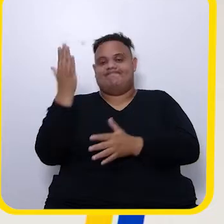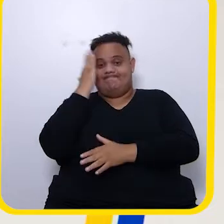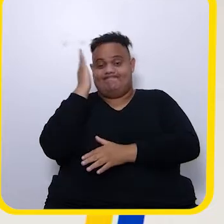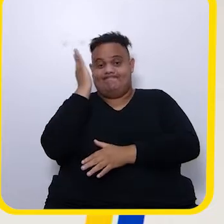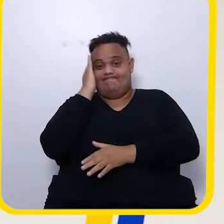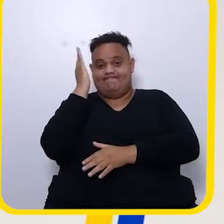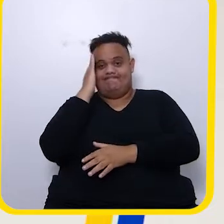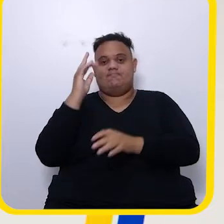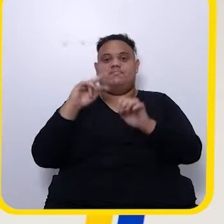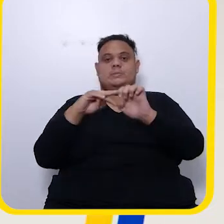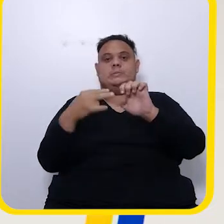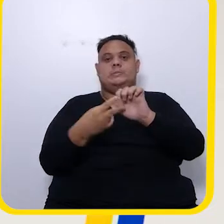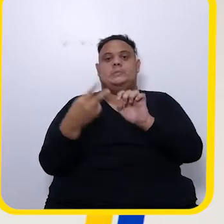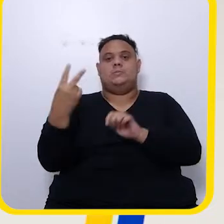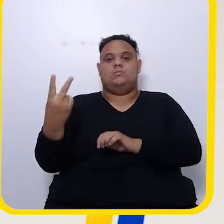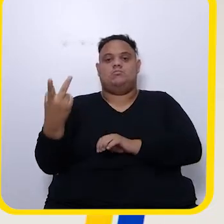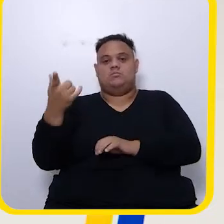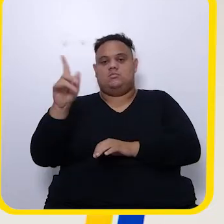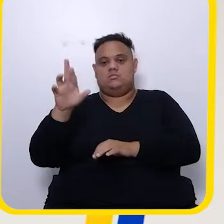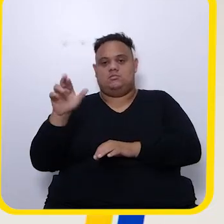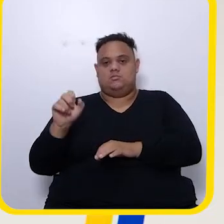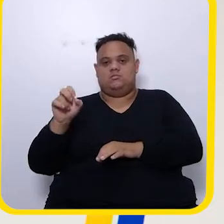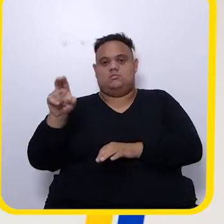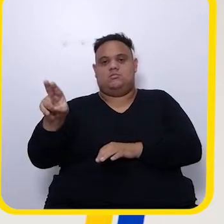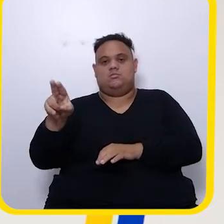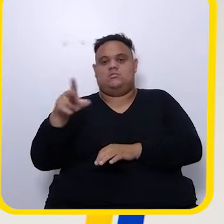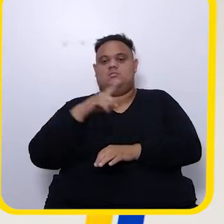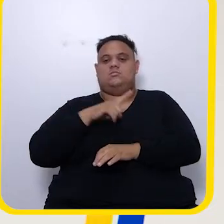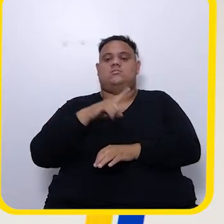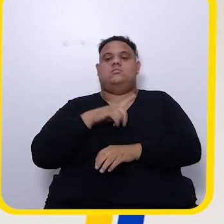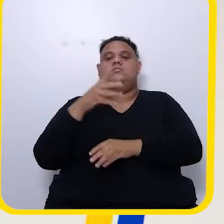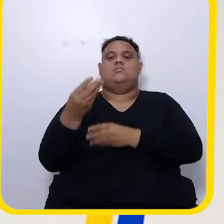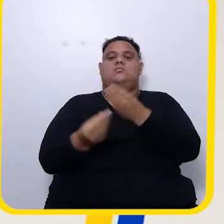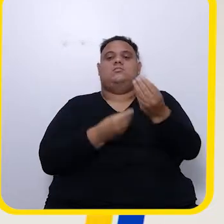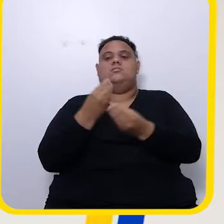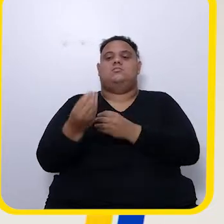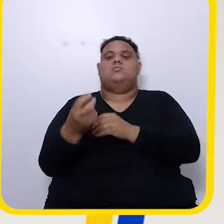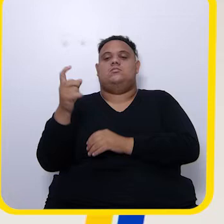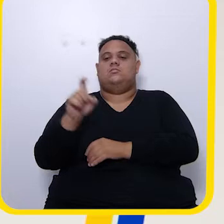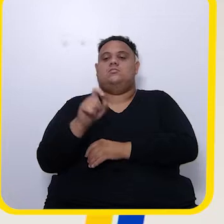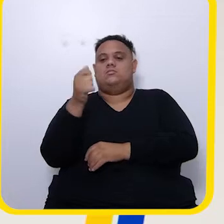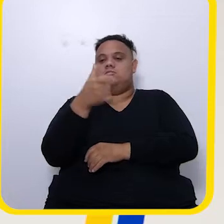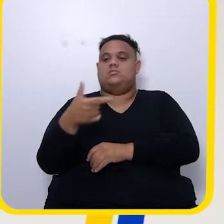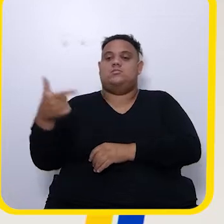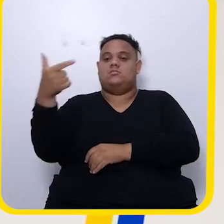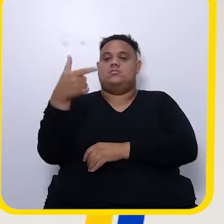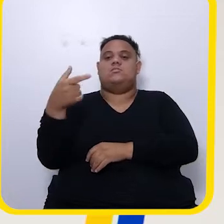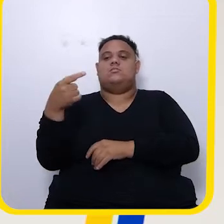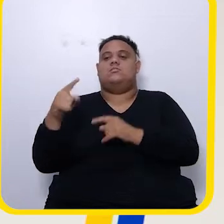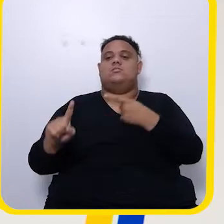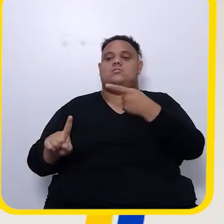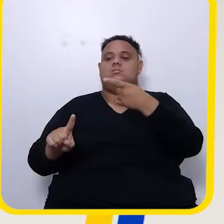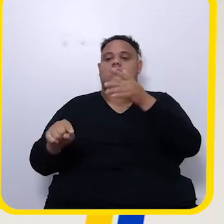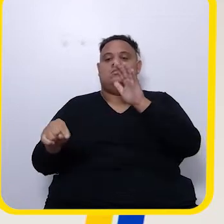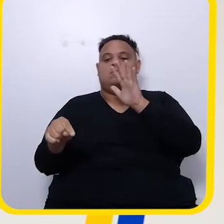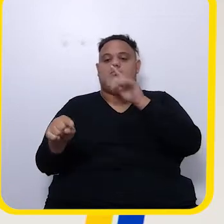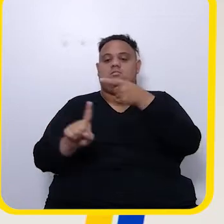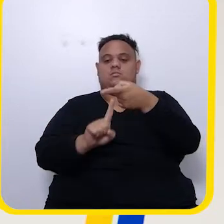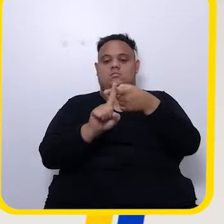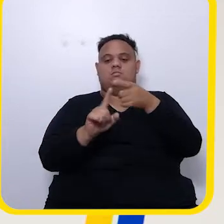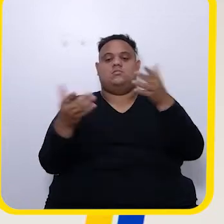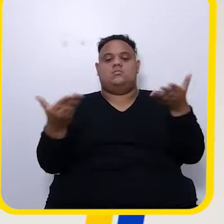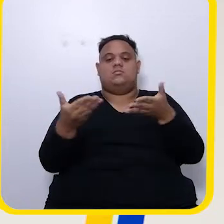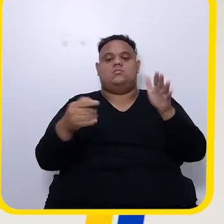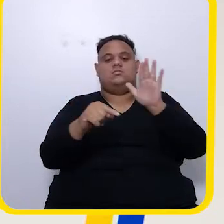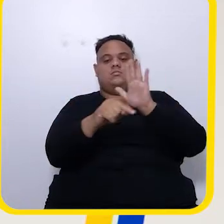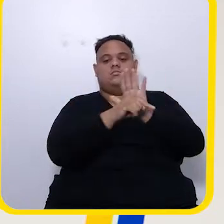segundo grau, então, ó, eu trago todo mundo para o primeiro membro. O x ao quadrado estava lá somando, vem para cá subtraindo. O 2x